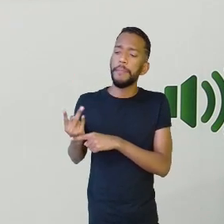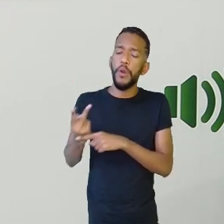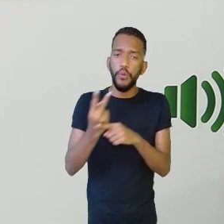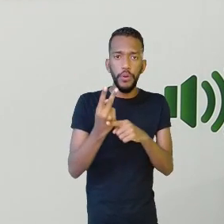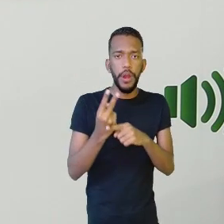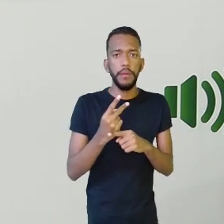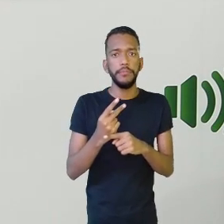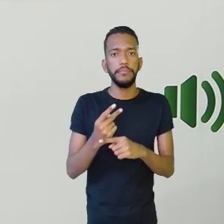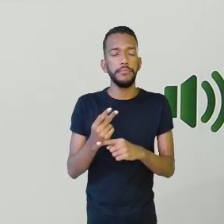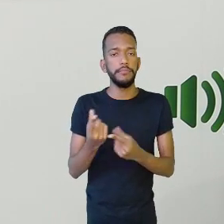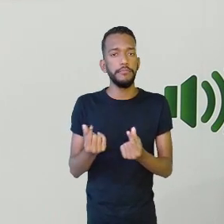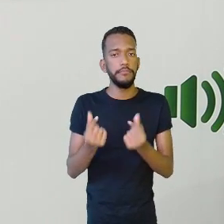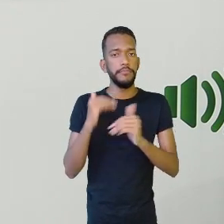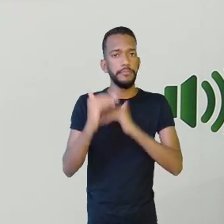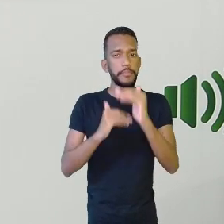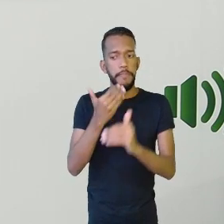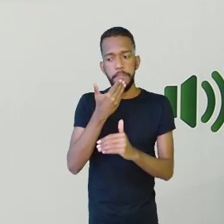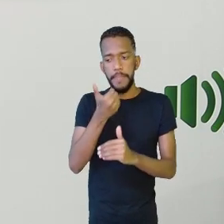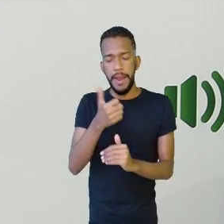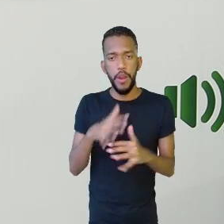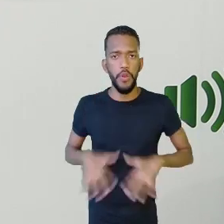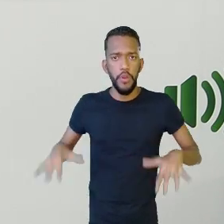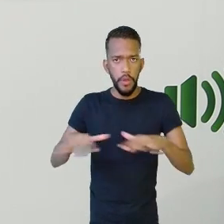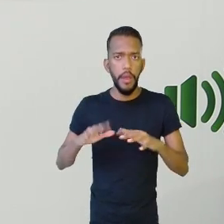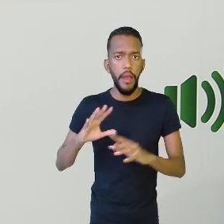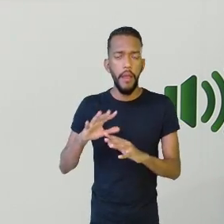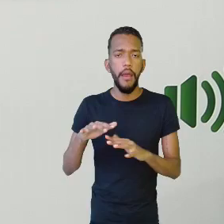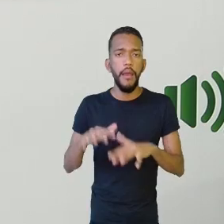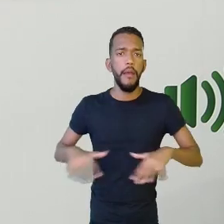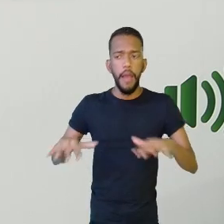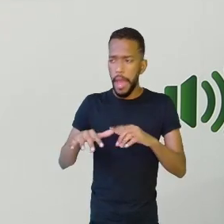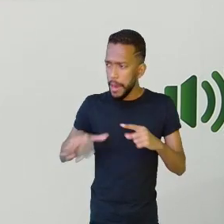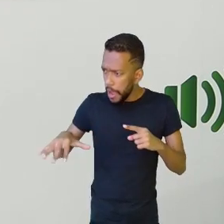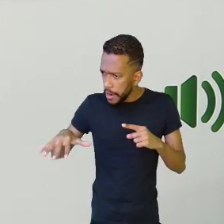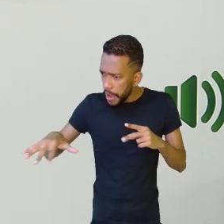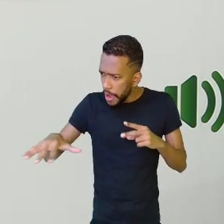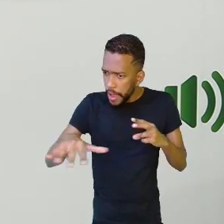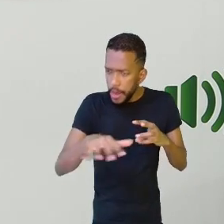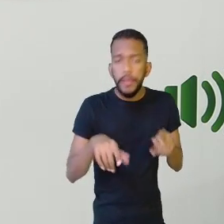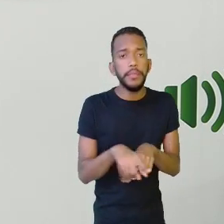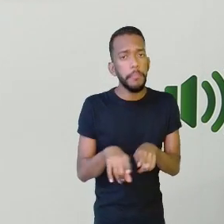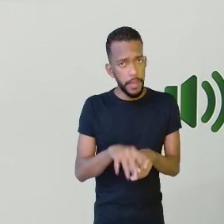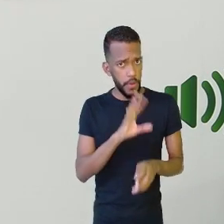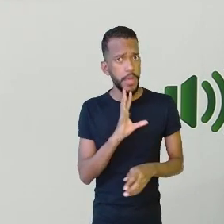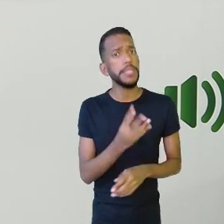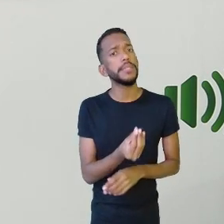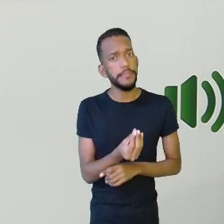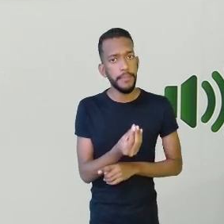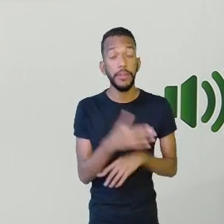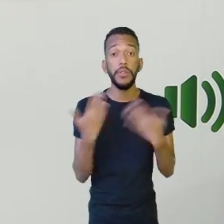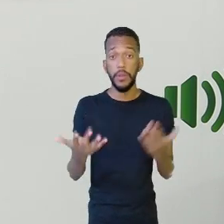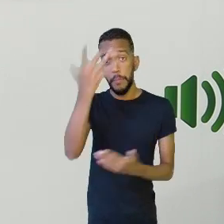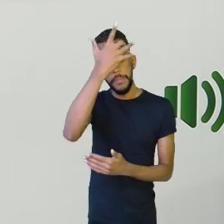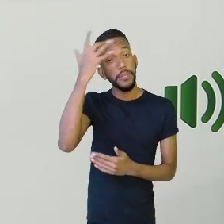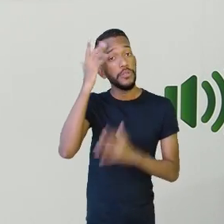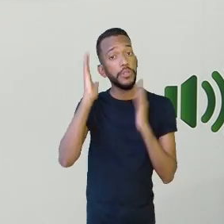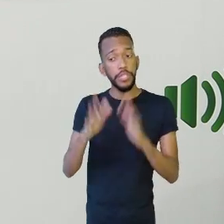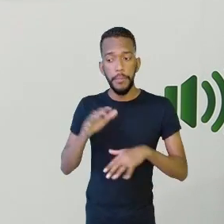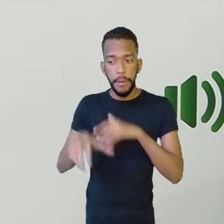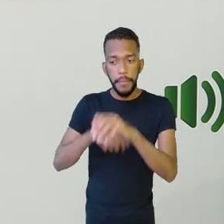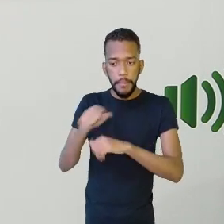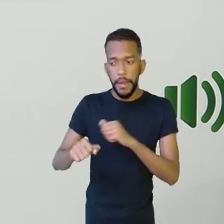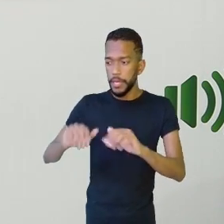condições melhores em todas as áreas, principalmente também na área do conhecimento. Então, as pessoas buscavam mais